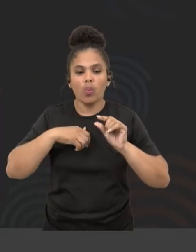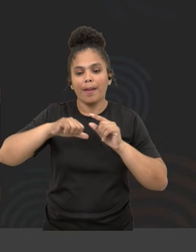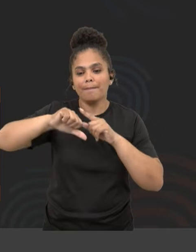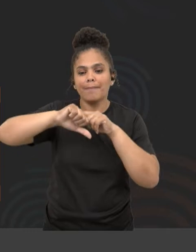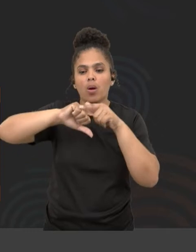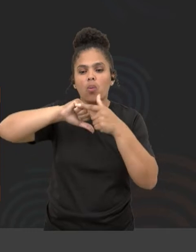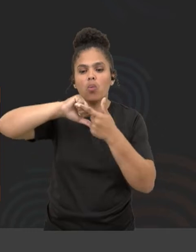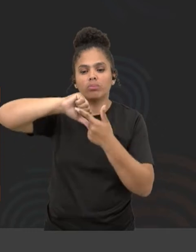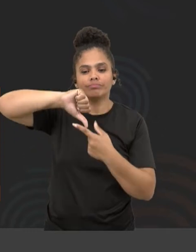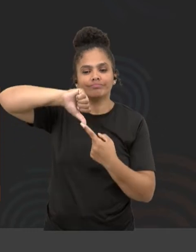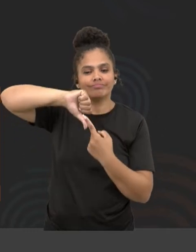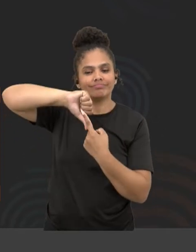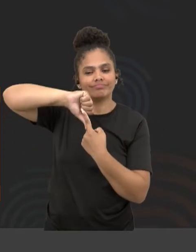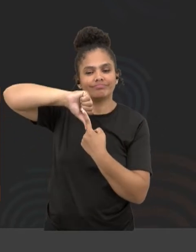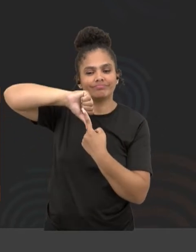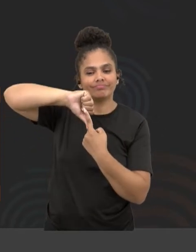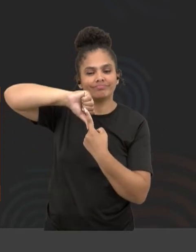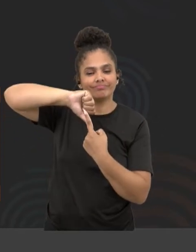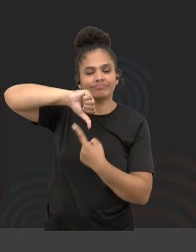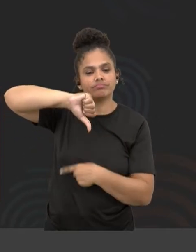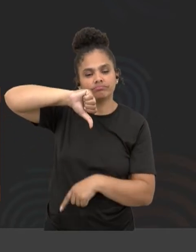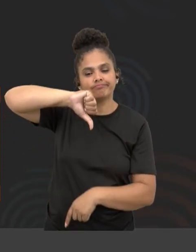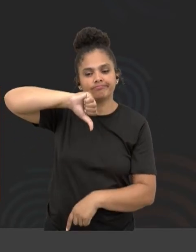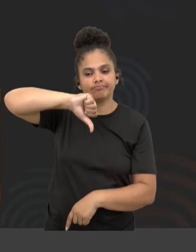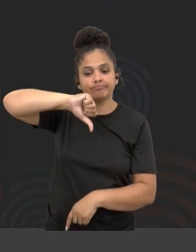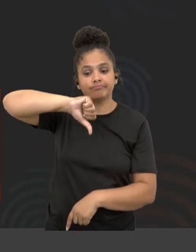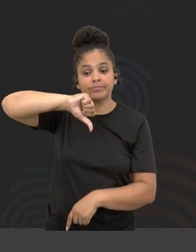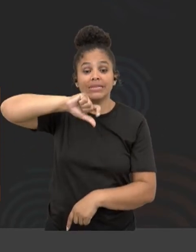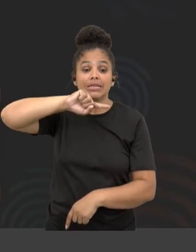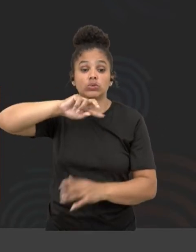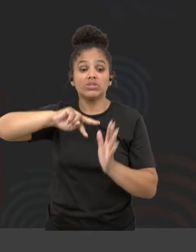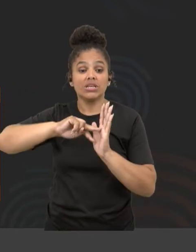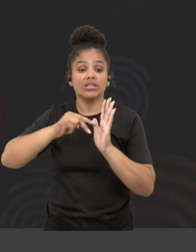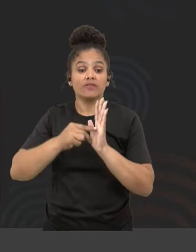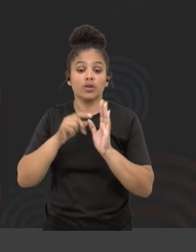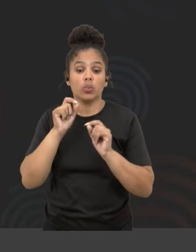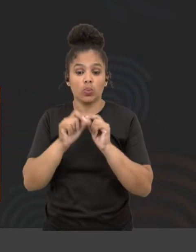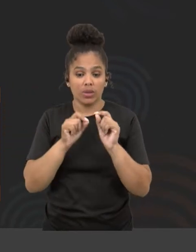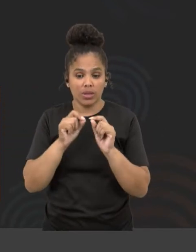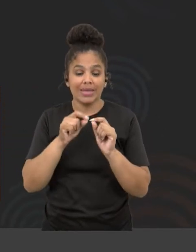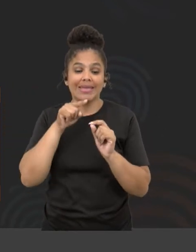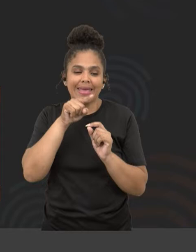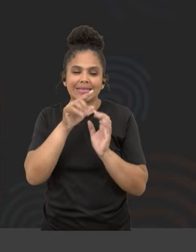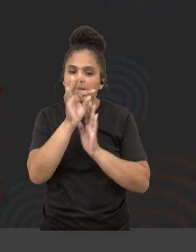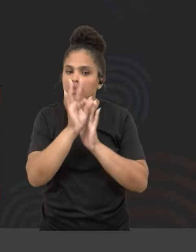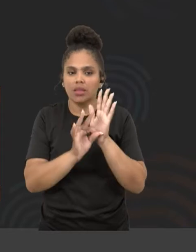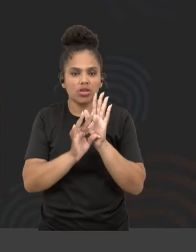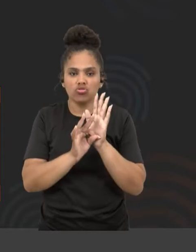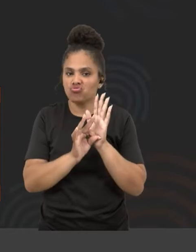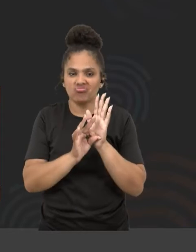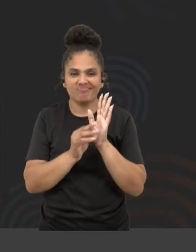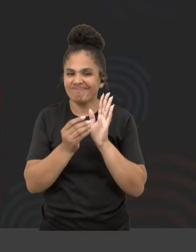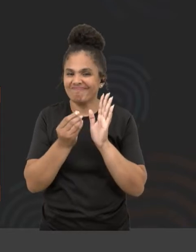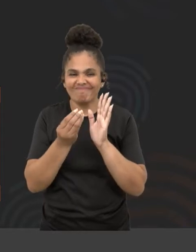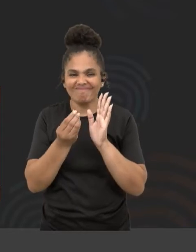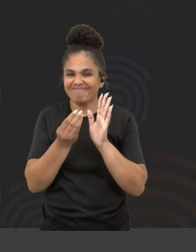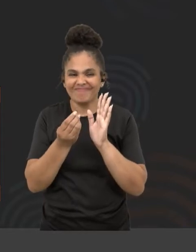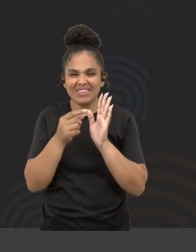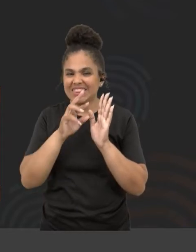mãozinha apontada para baixo, dizendo que esse texto não está passando, né,